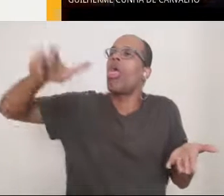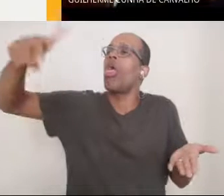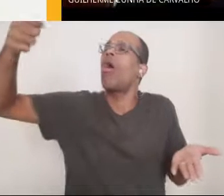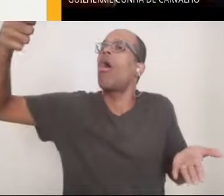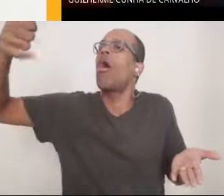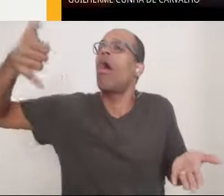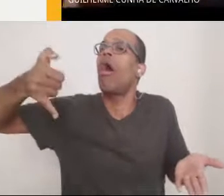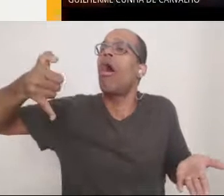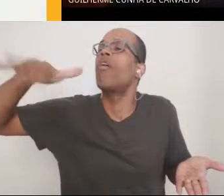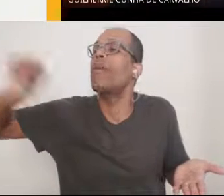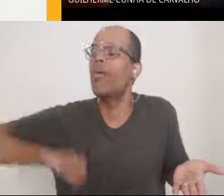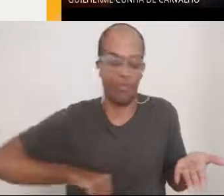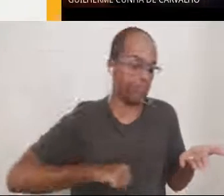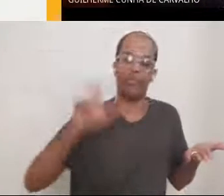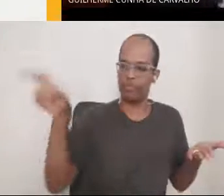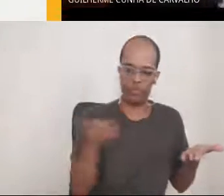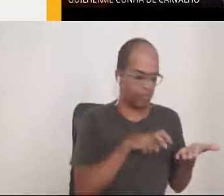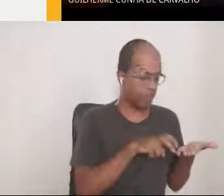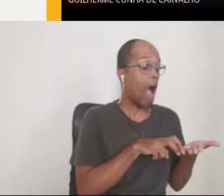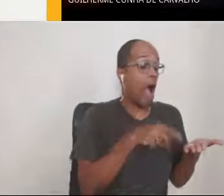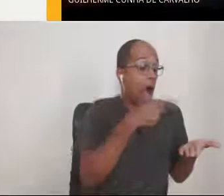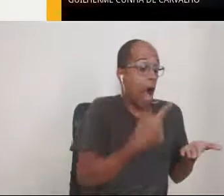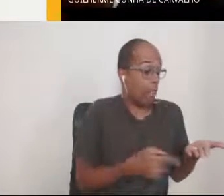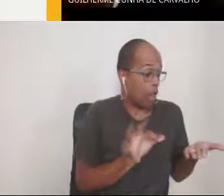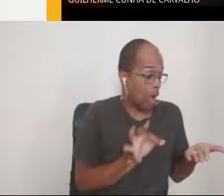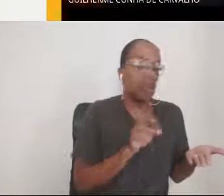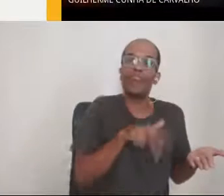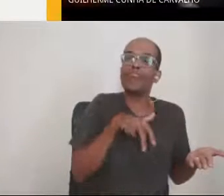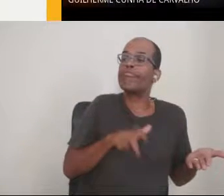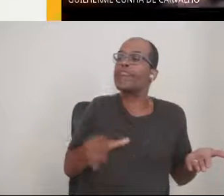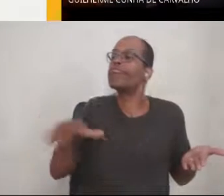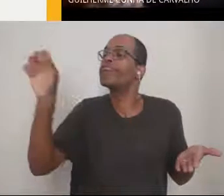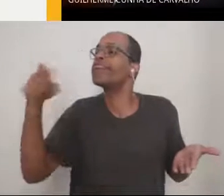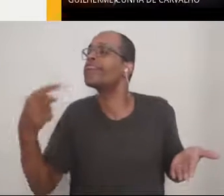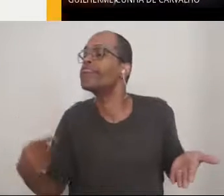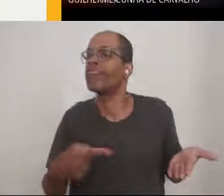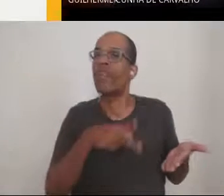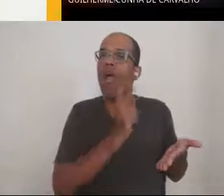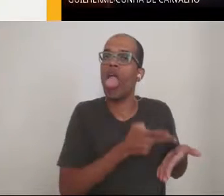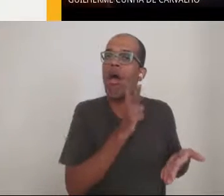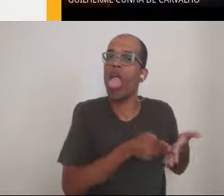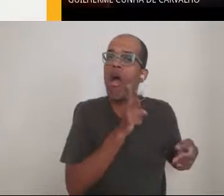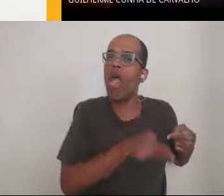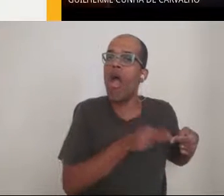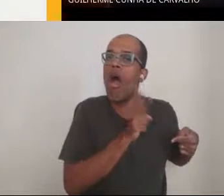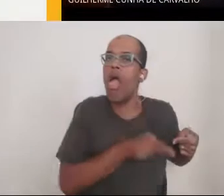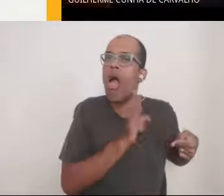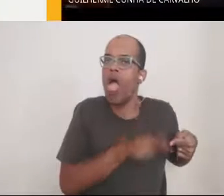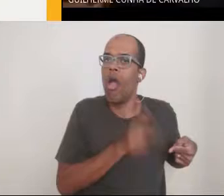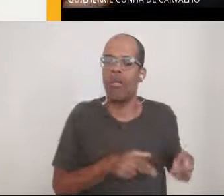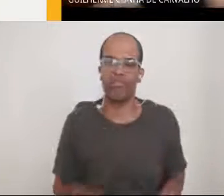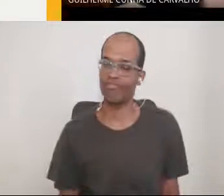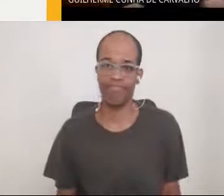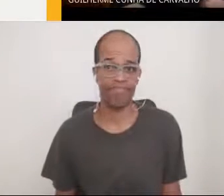buscar. Faltou o caderno, levanta e vai buscar. Não sei. E aí ele interrompe várias vezes aquele momento. Na sala de